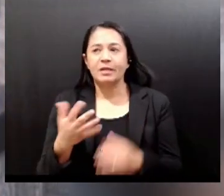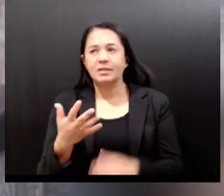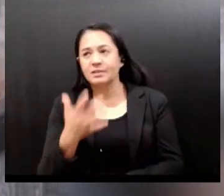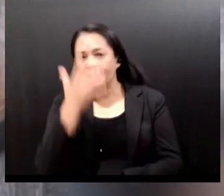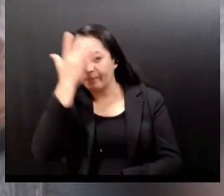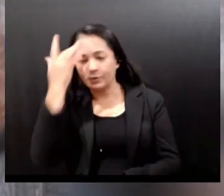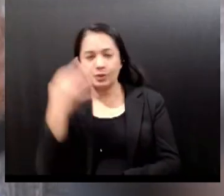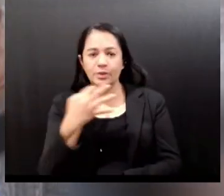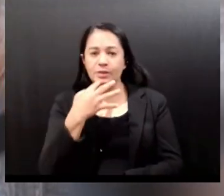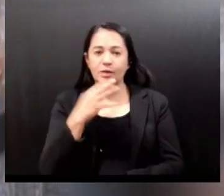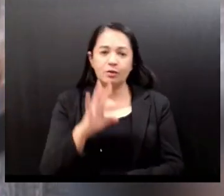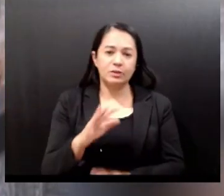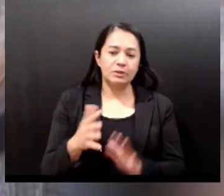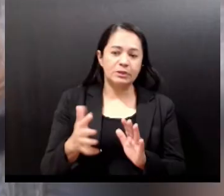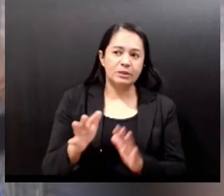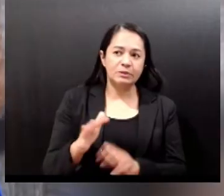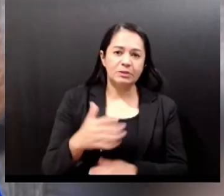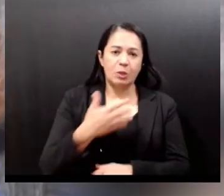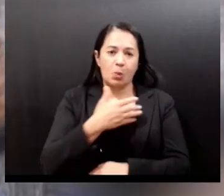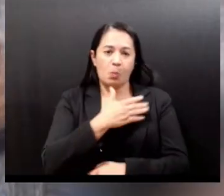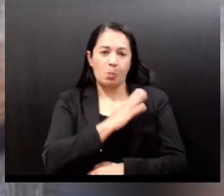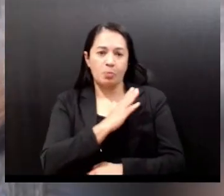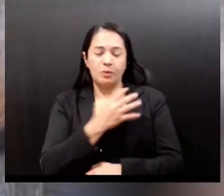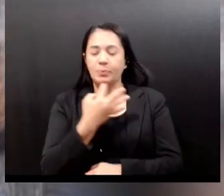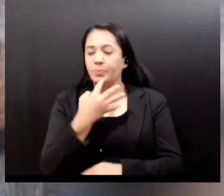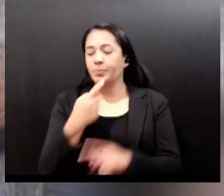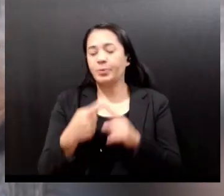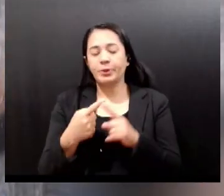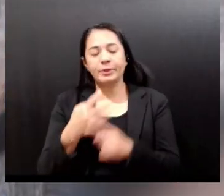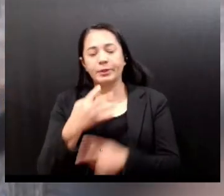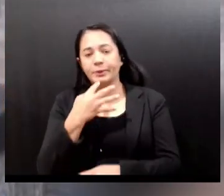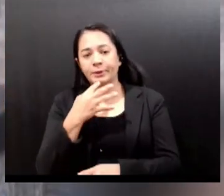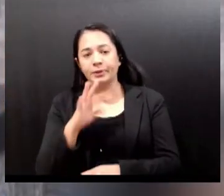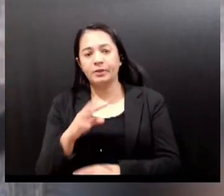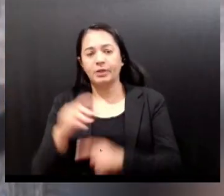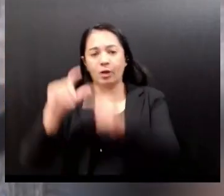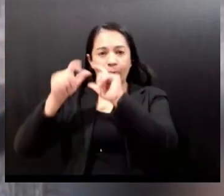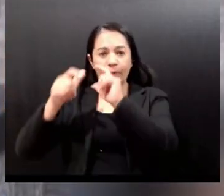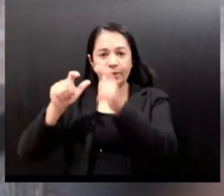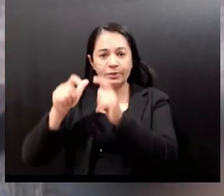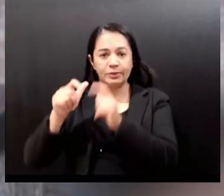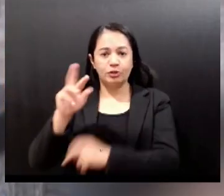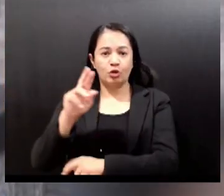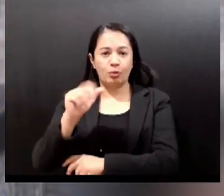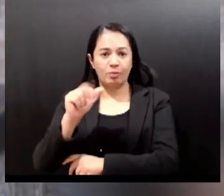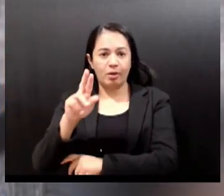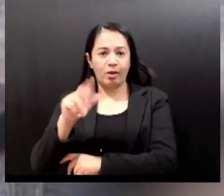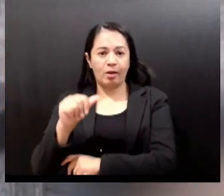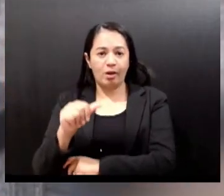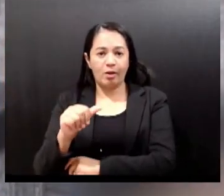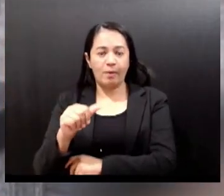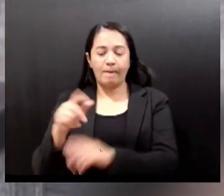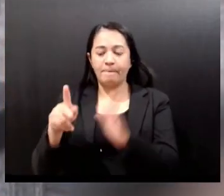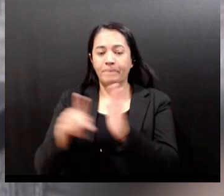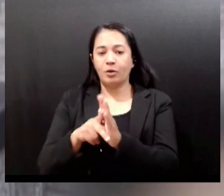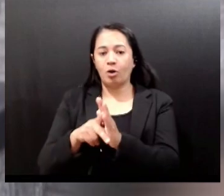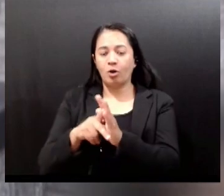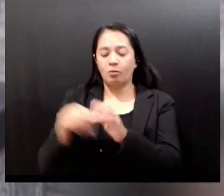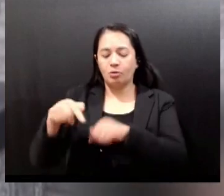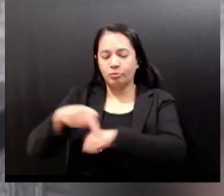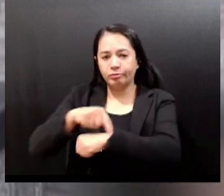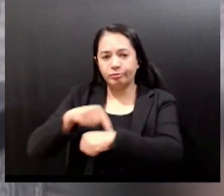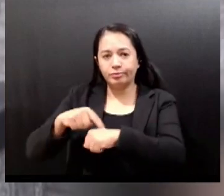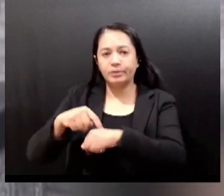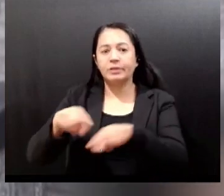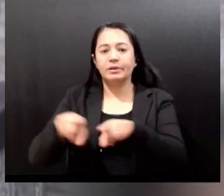um preconceito, um desconhecimento. É uma síndrome rara, que é crânio-facial, mas também atinge pés, mãos, como você disse,